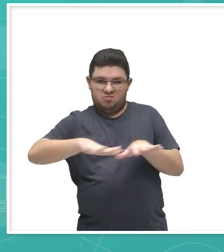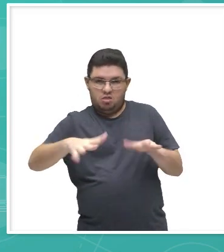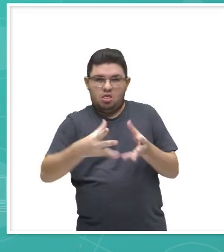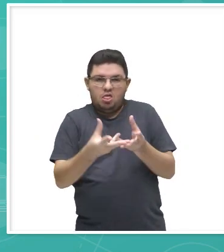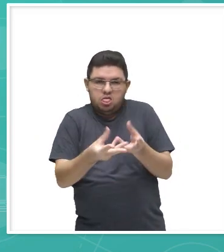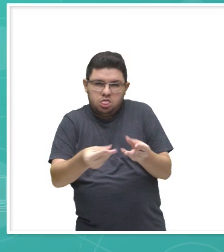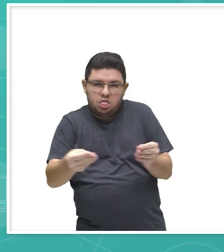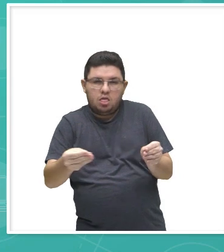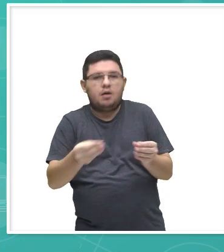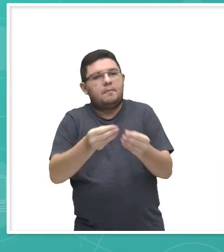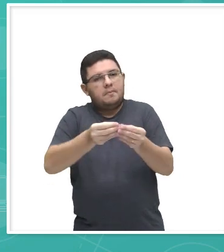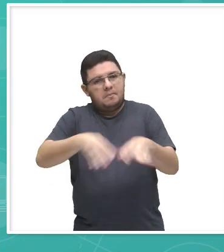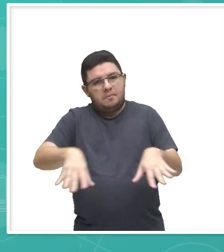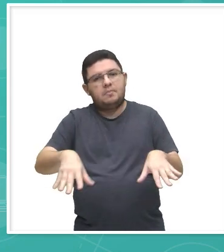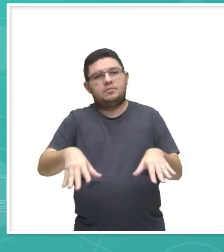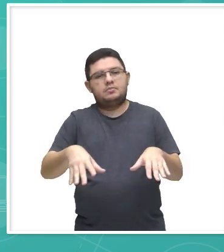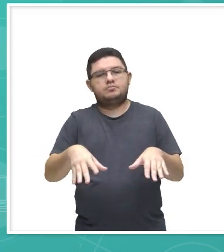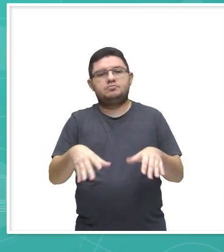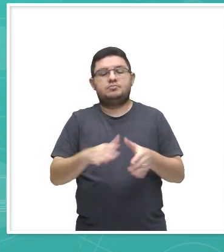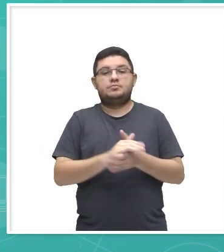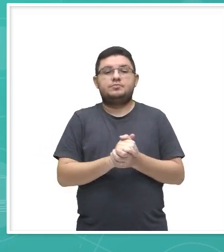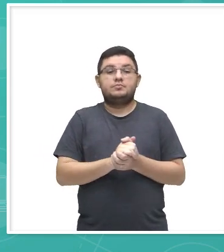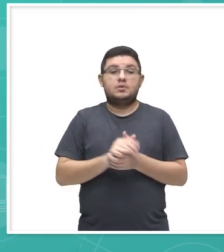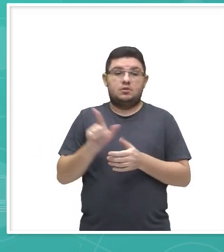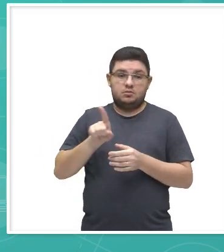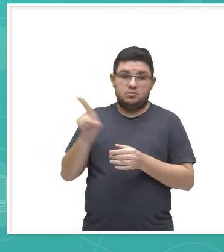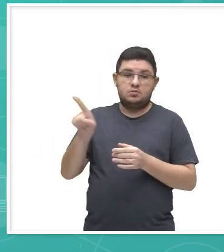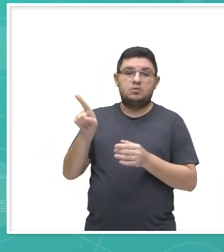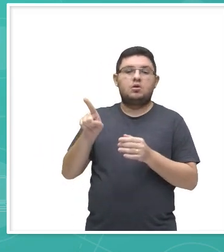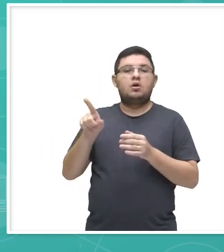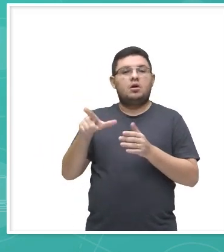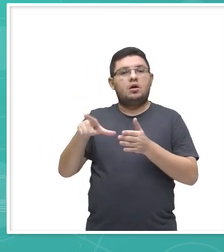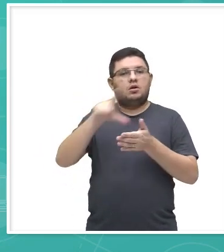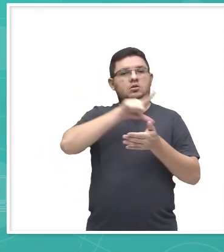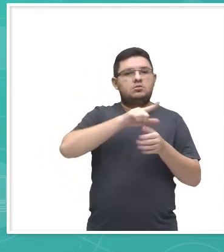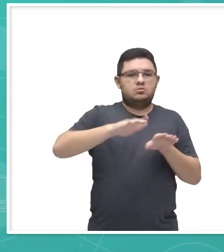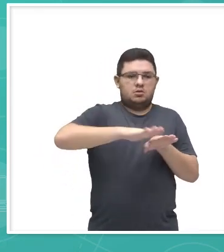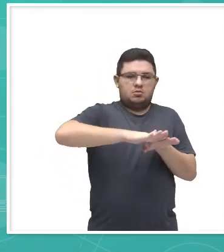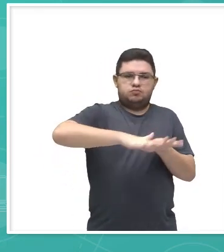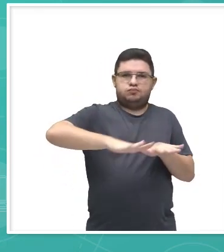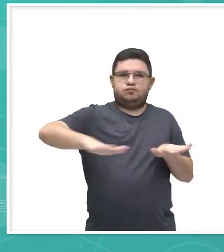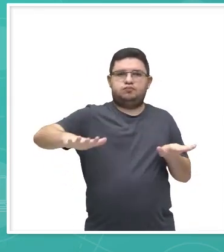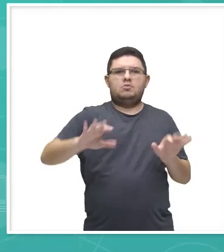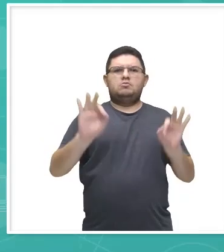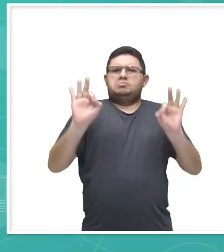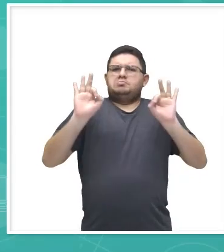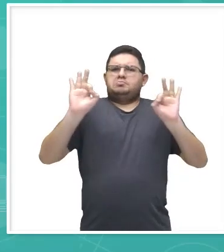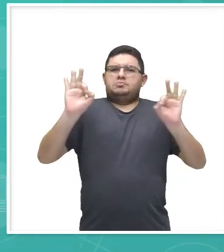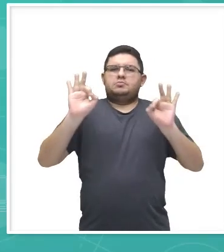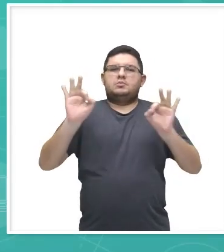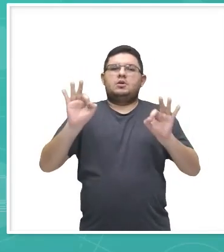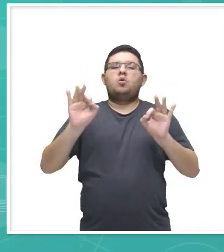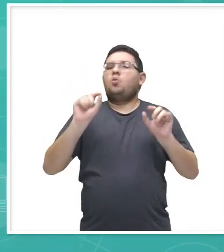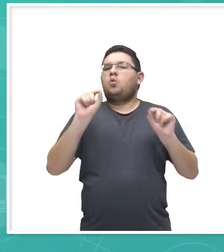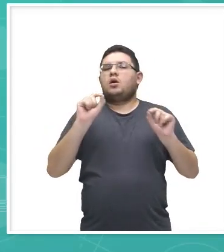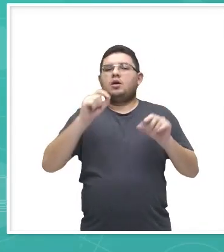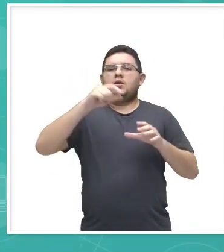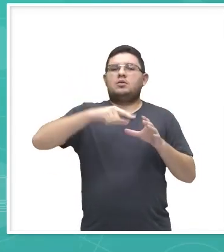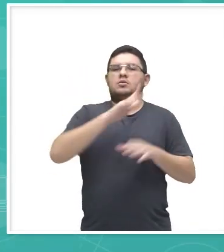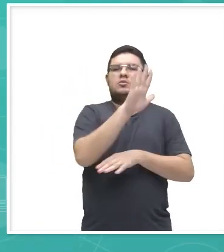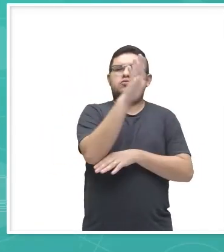de exportação e já na agricultura de produção de alimentos, esses piores solos, né, onde a gente vai precisar ter um trabalho, um